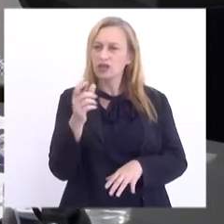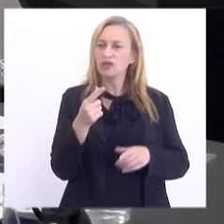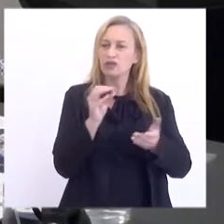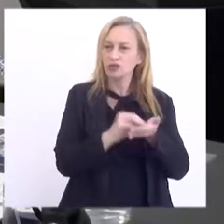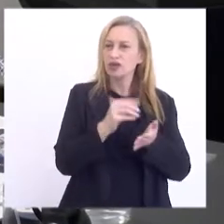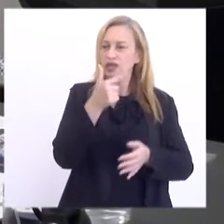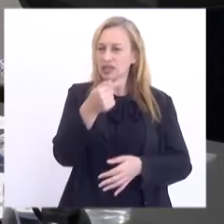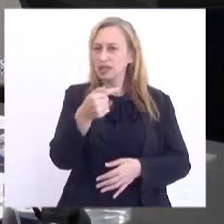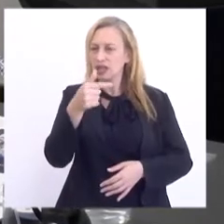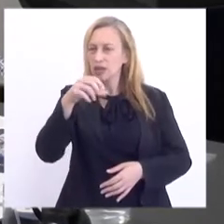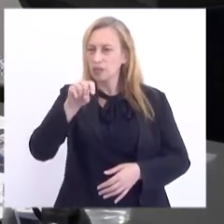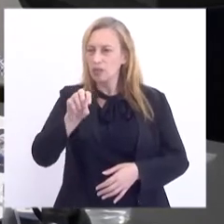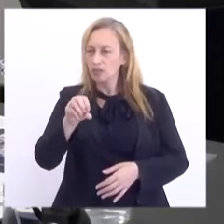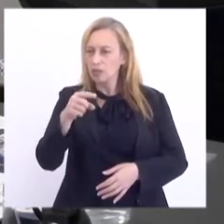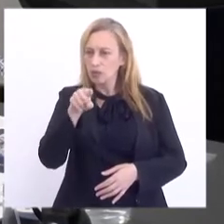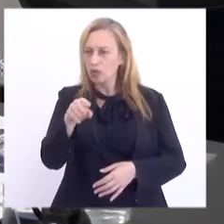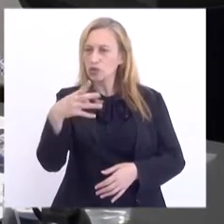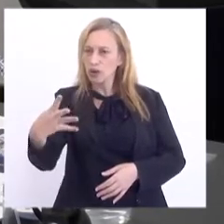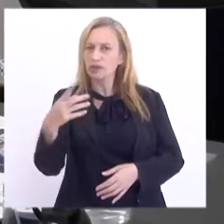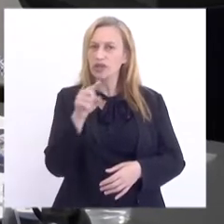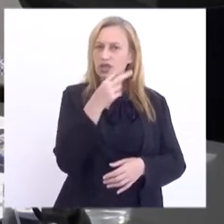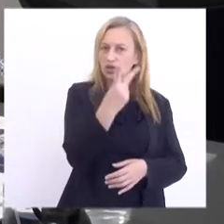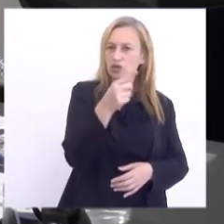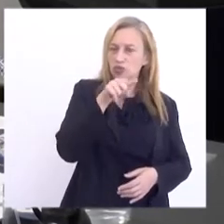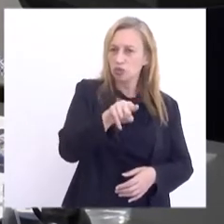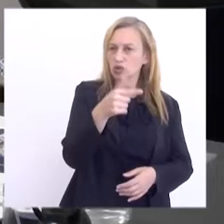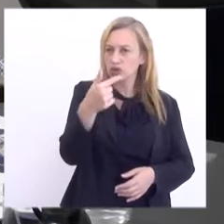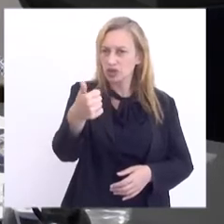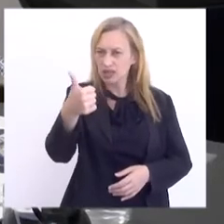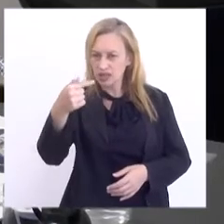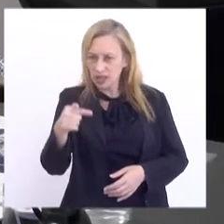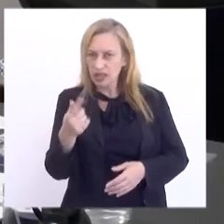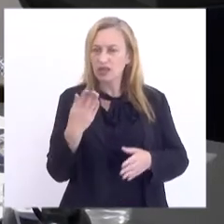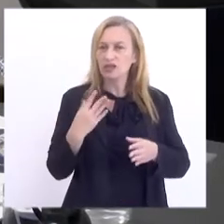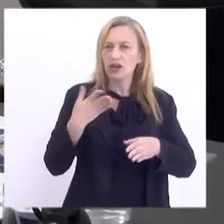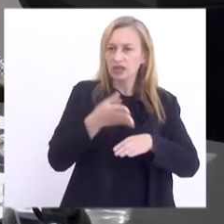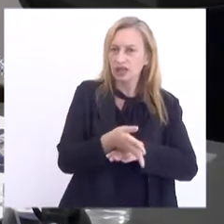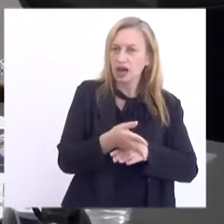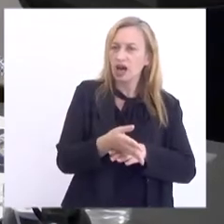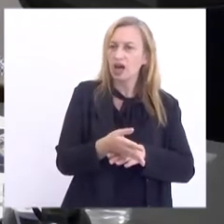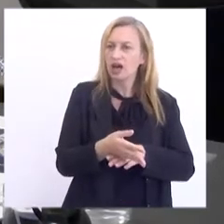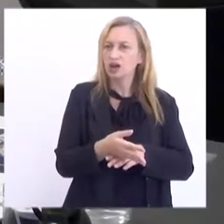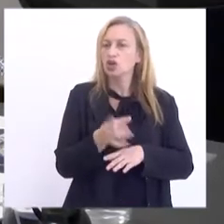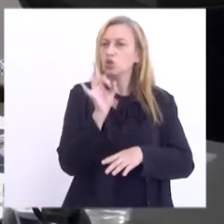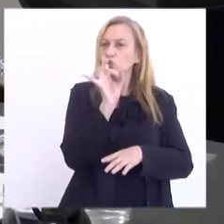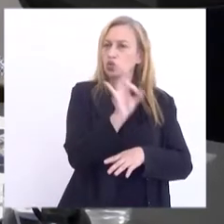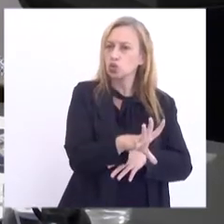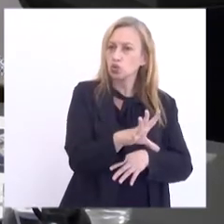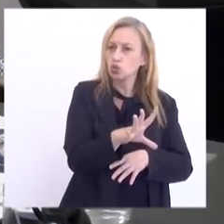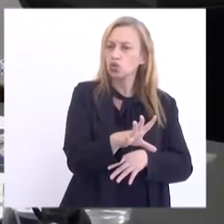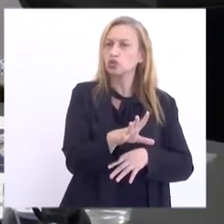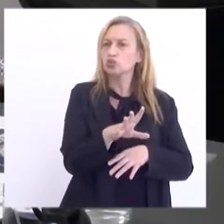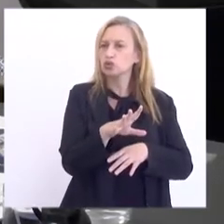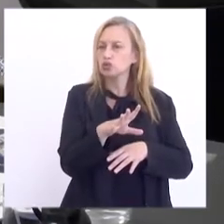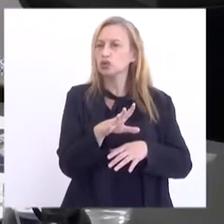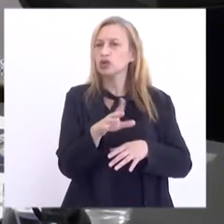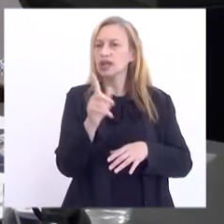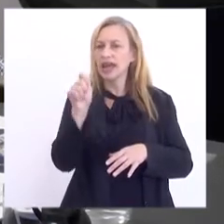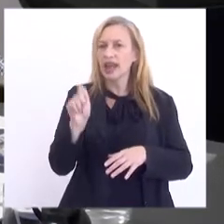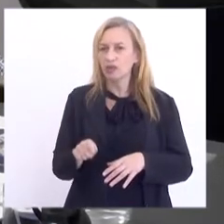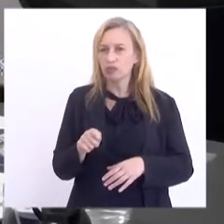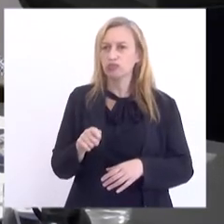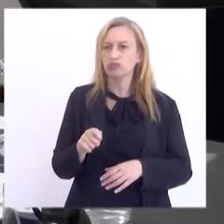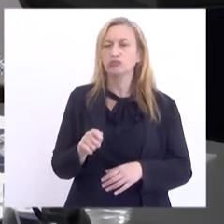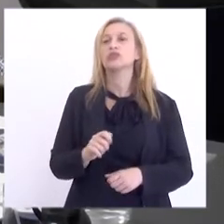7.4 mais esses: 17 que devem entrar em função do último último do último leilão